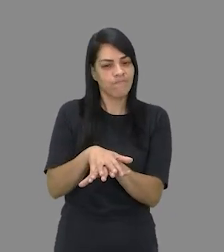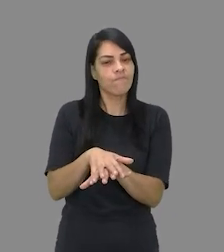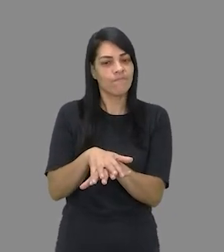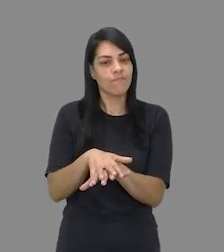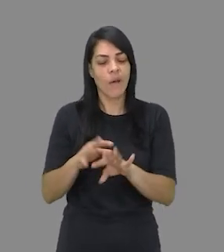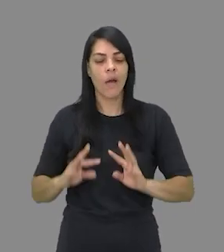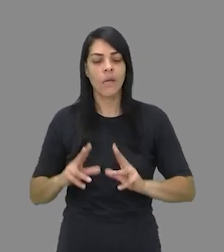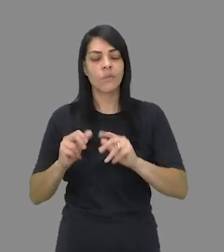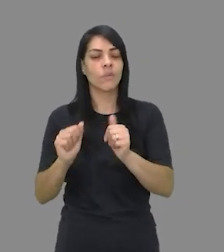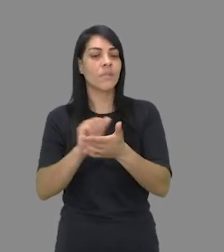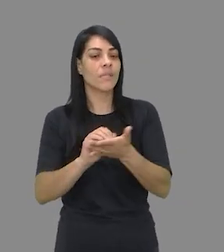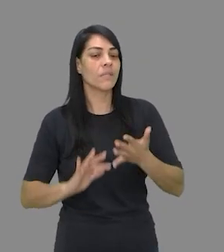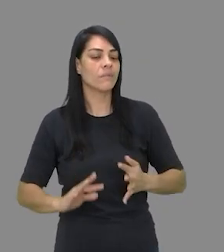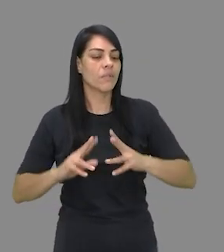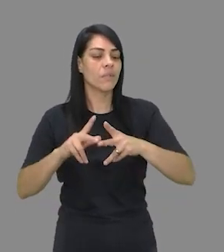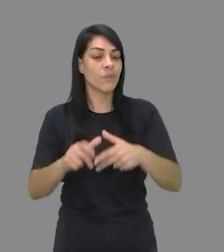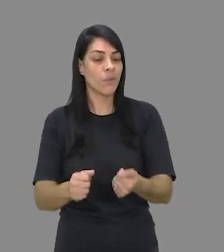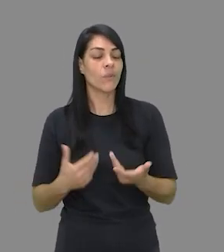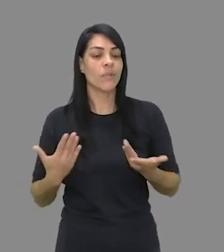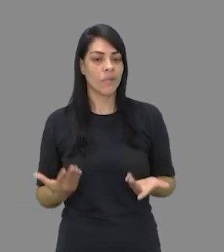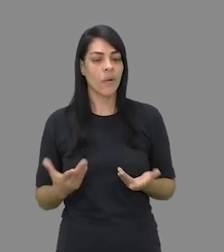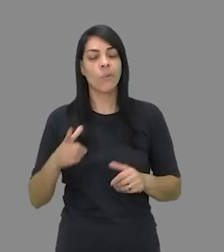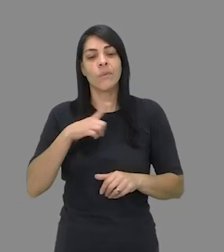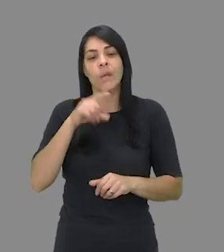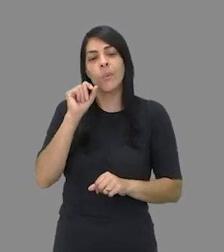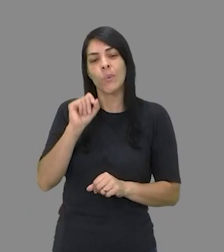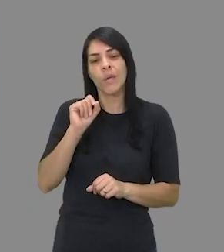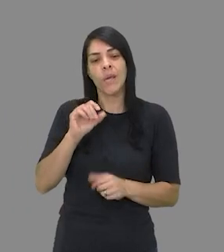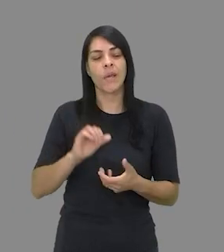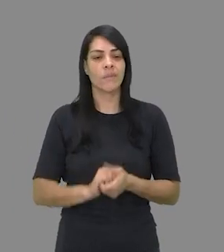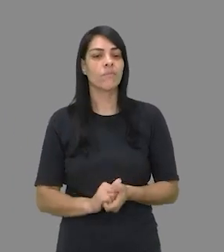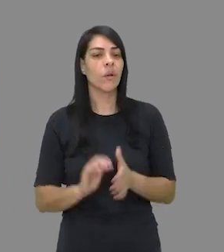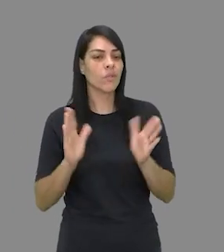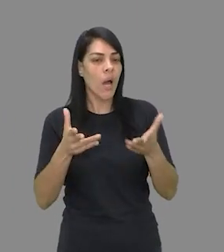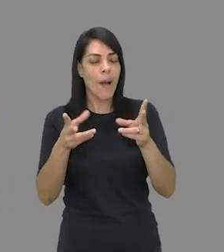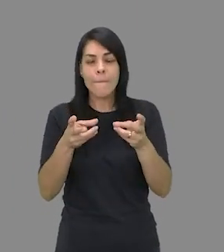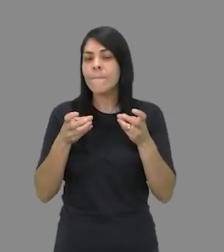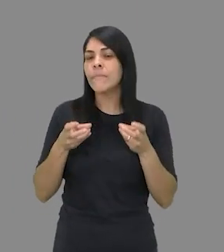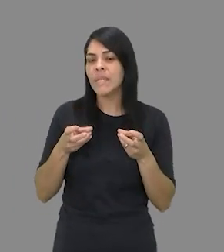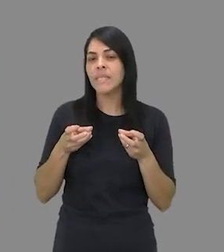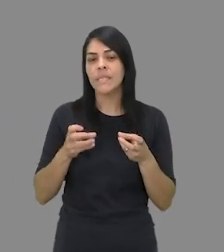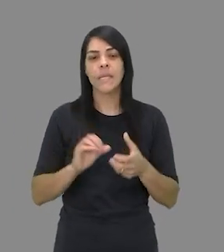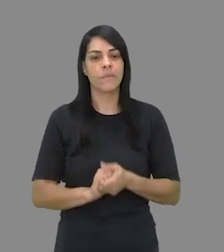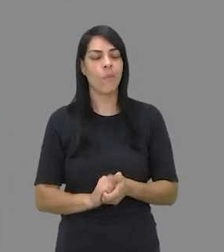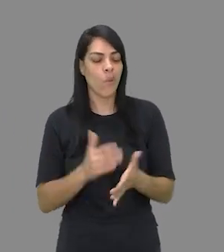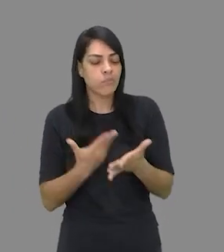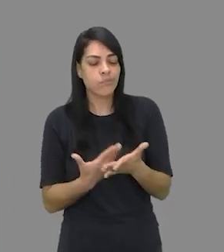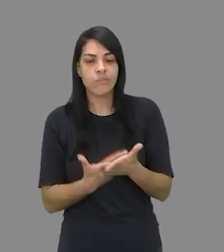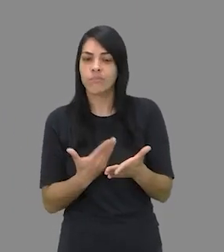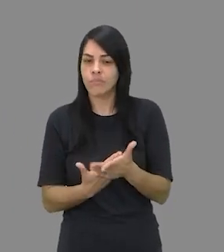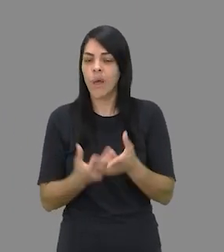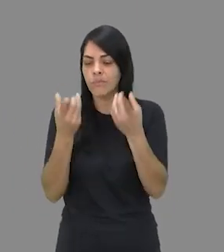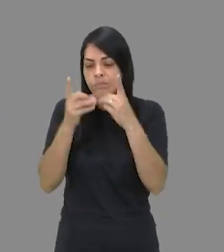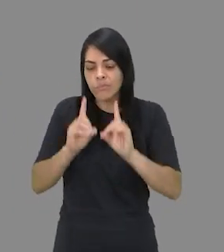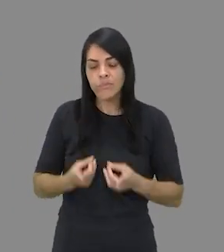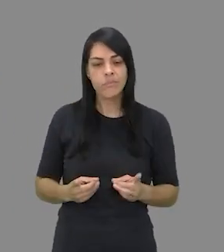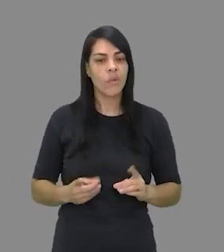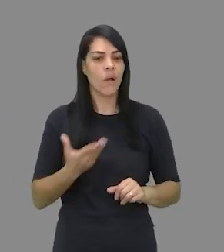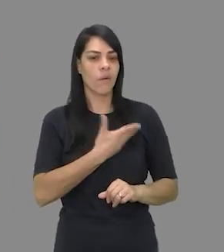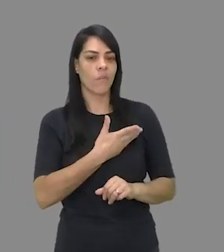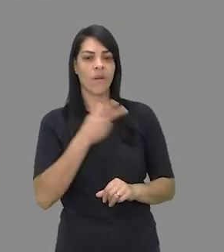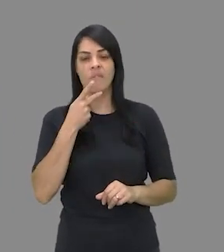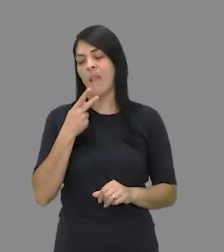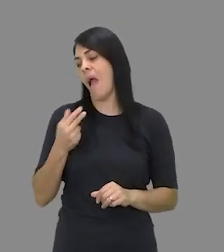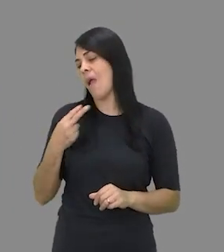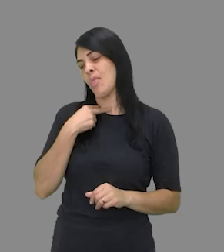às atividades como um todo, né? Então, aquela questão, eu já vejo um estudante com deficiência e o colega fala,